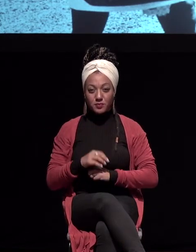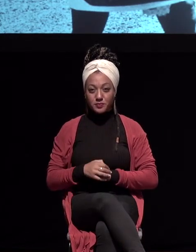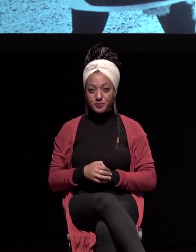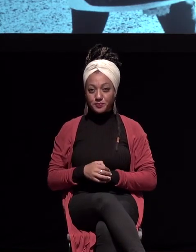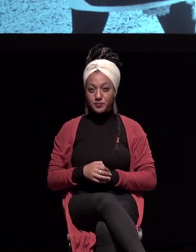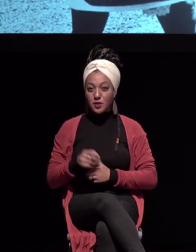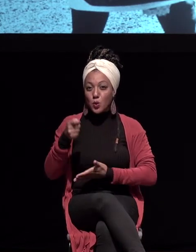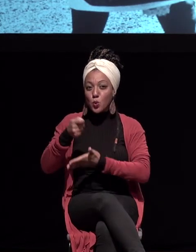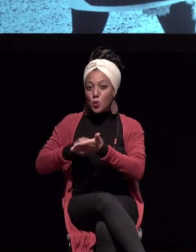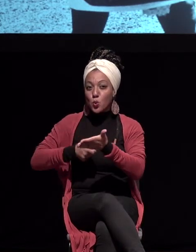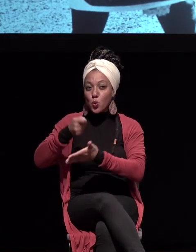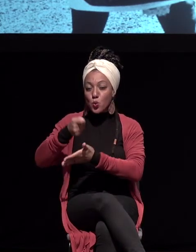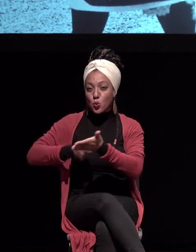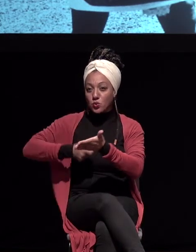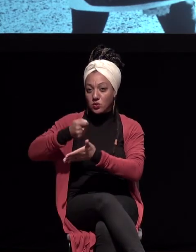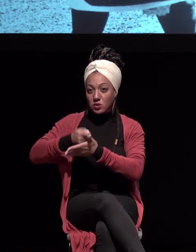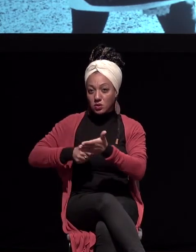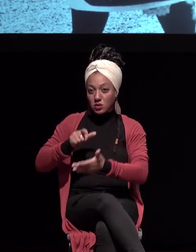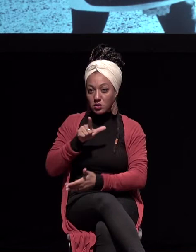Luta.